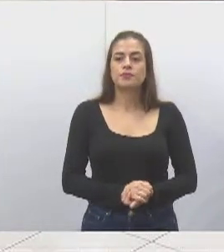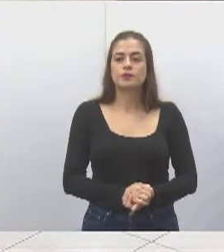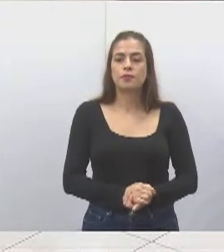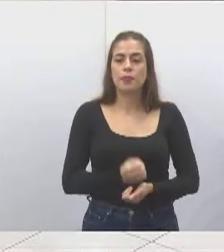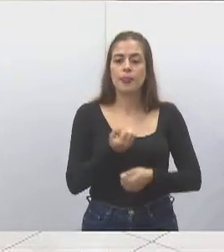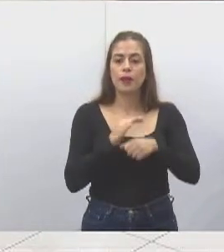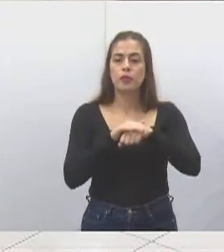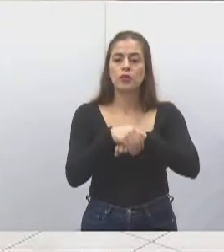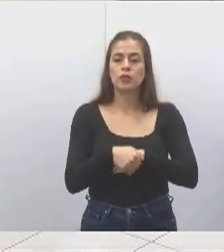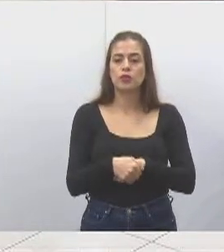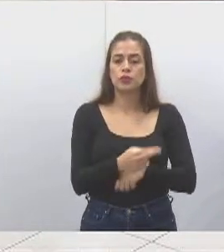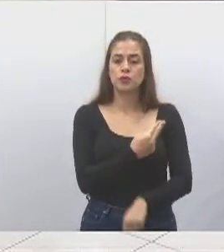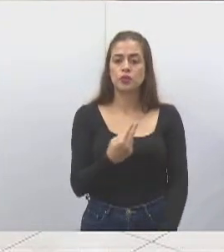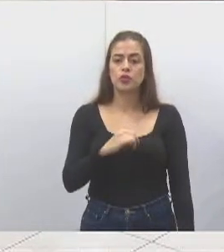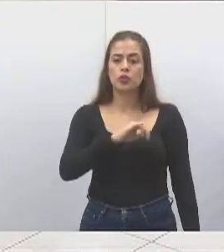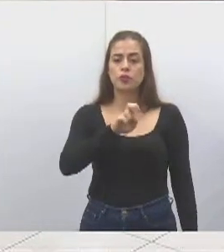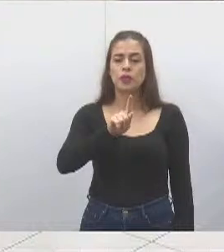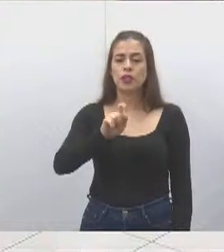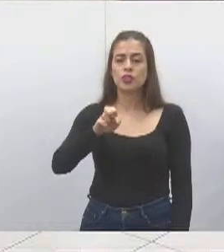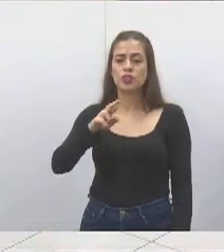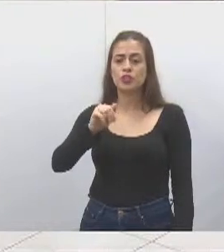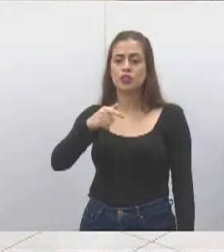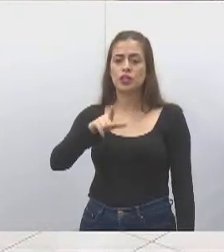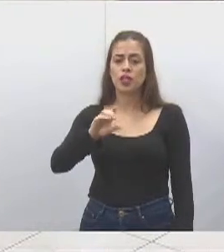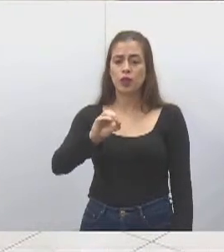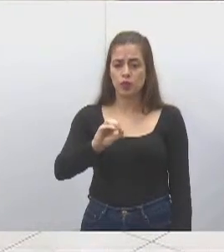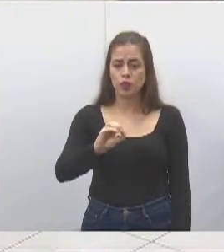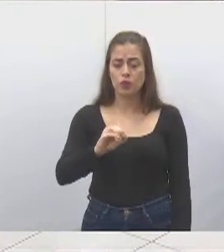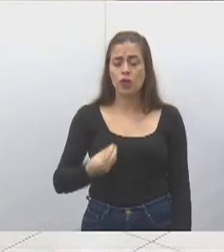Boa noite. Meu nome é Geraldo, sou do bairro Veraneio Ijau.